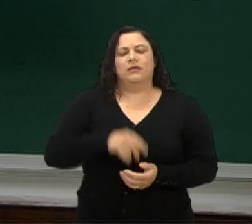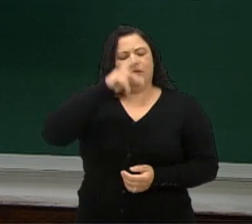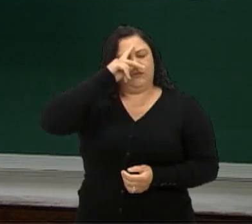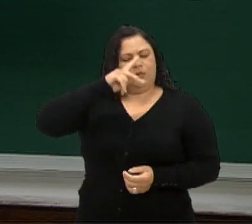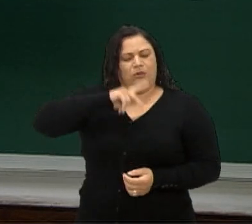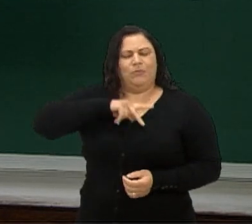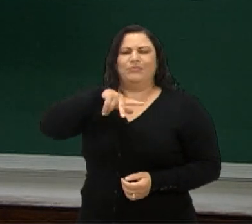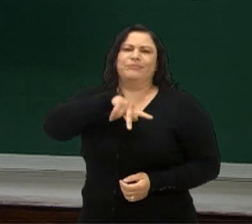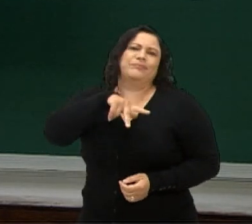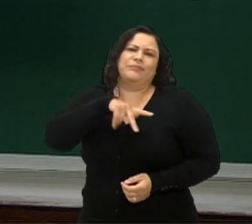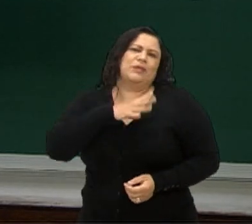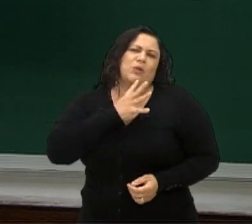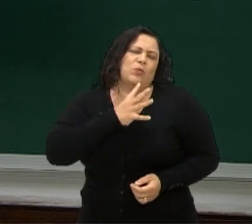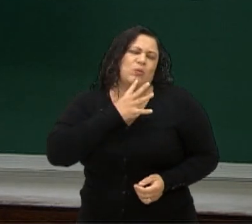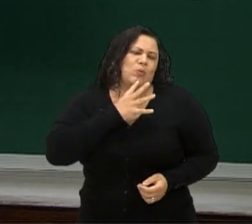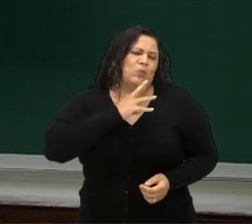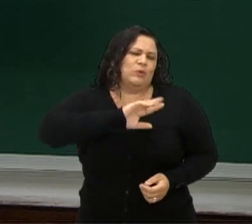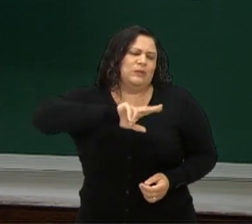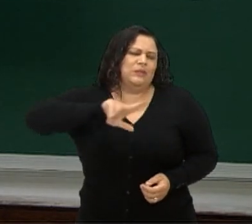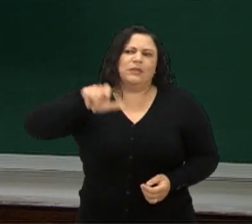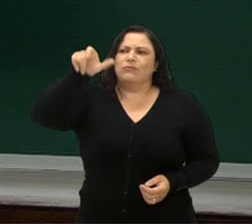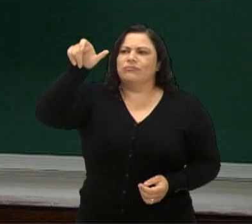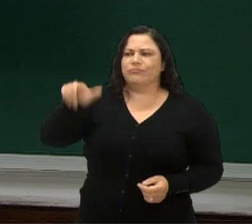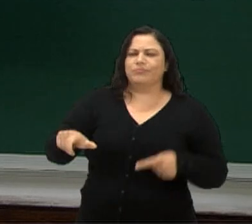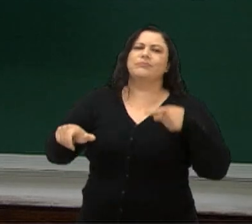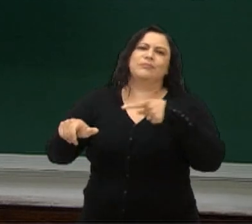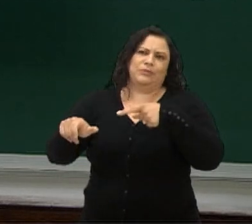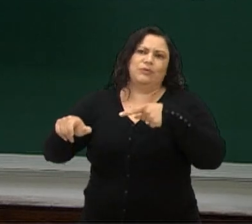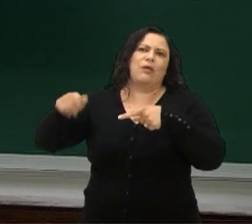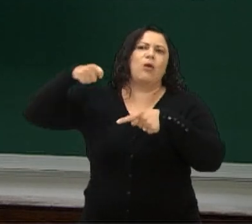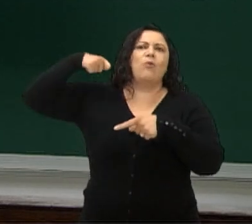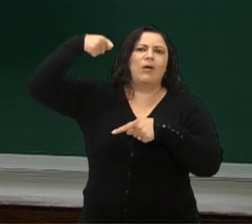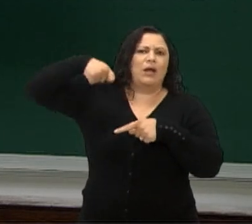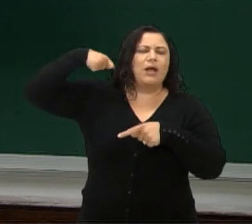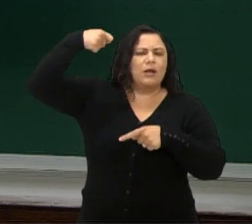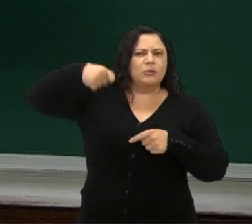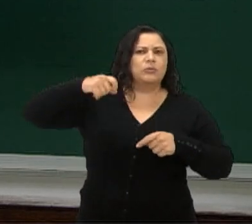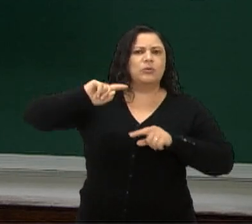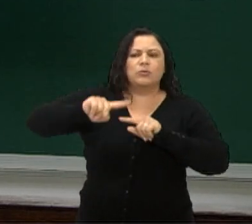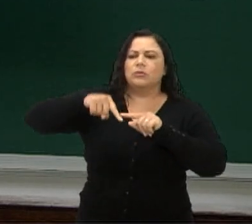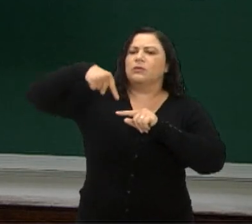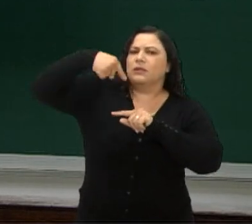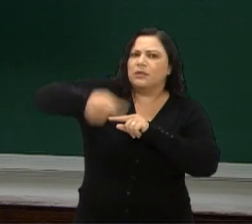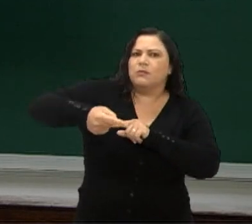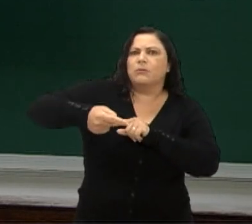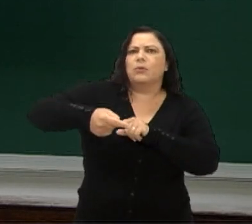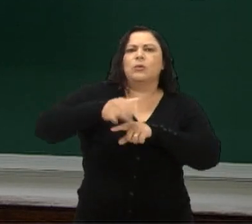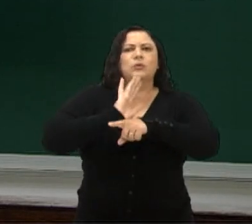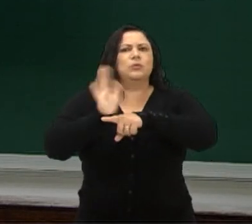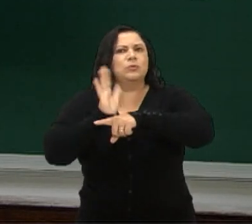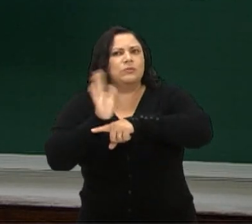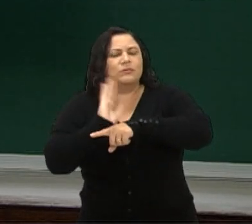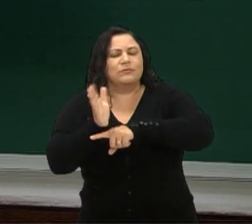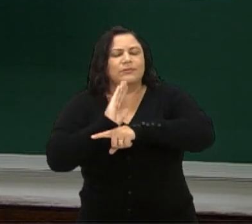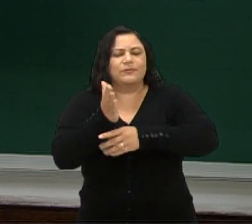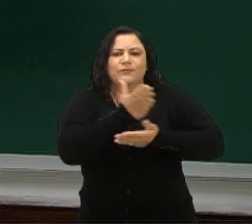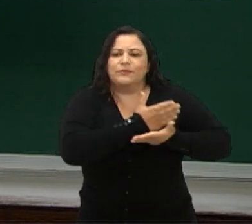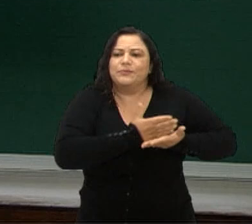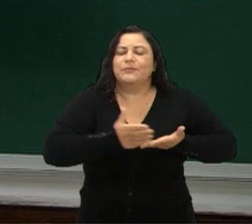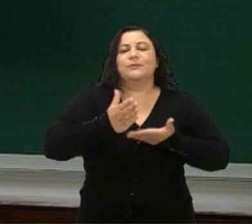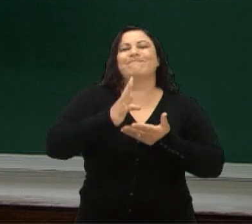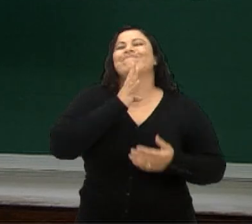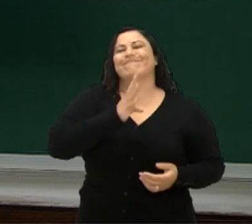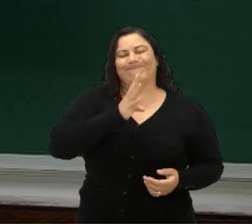conhecia tanto o personagem Pantera Negra. Depois do filme comecei a conhecê-lo muito bem, gostei demais do filme,